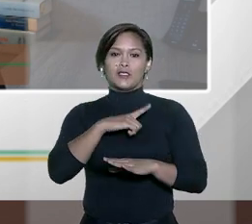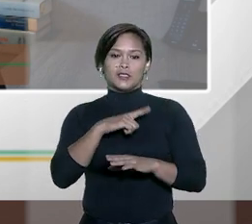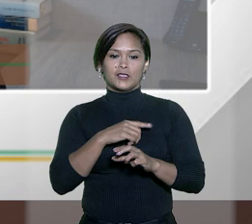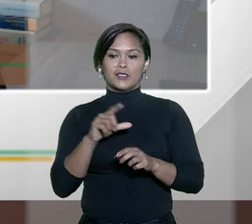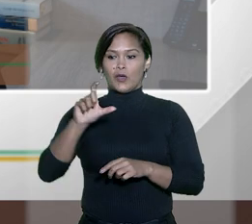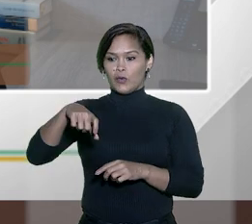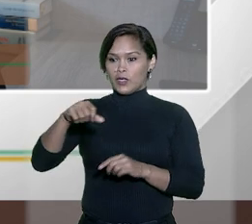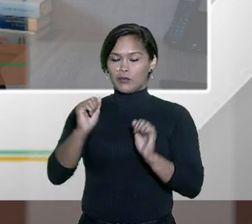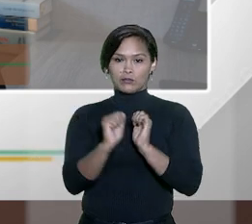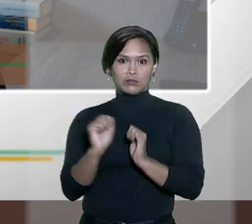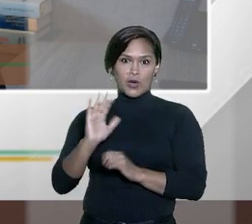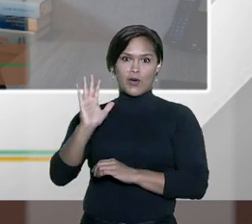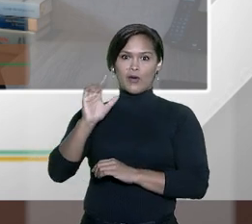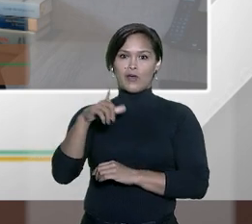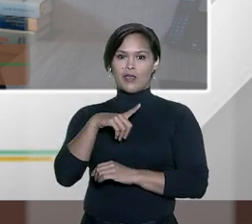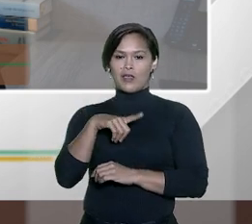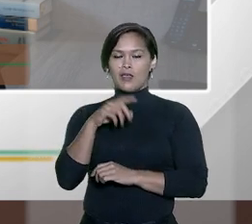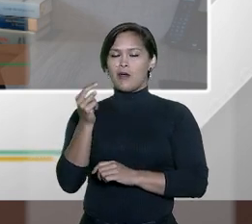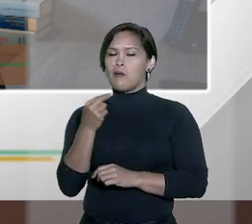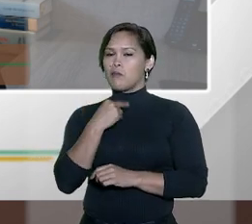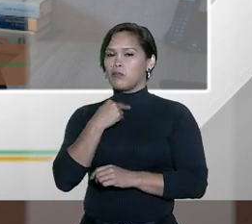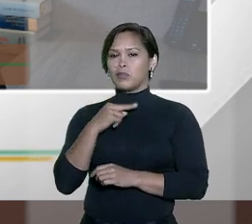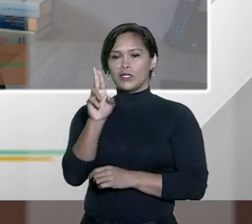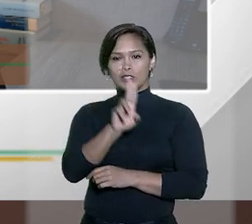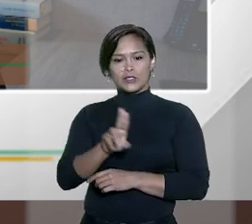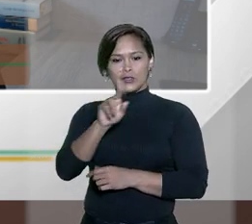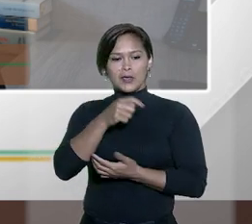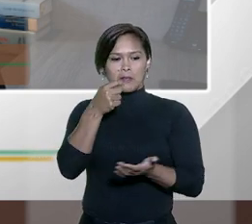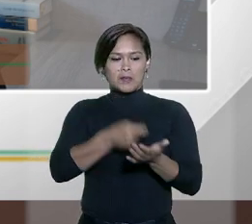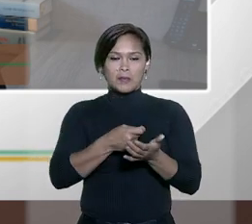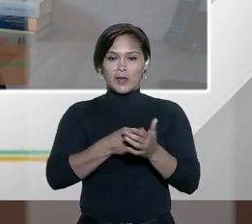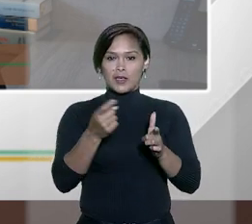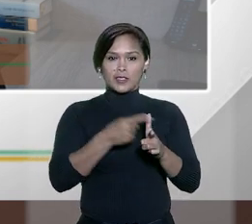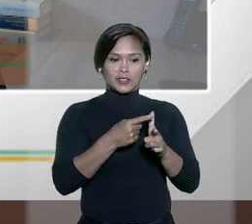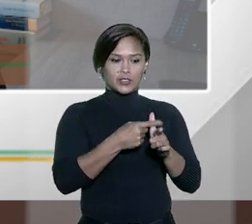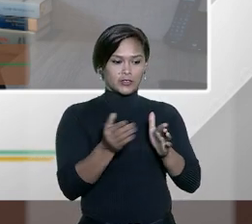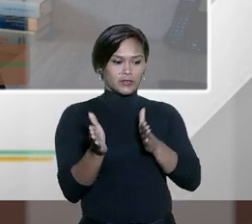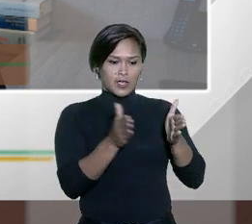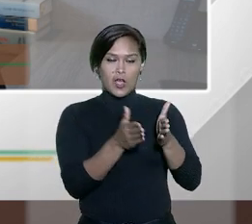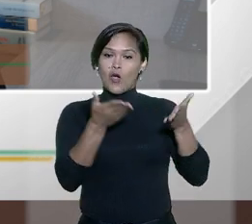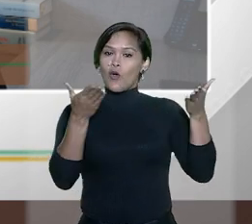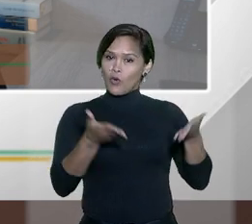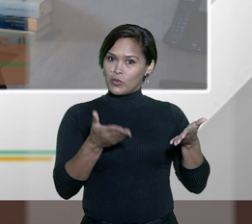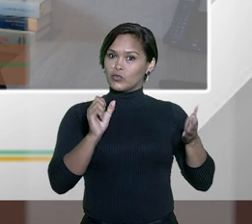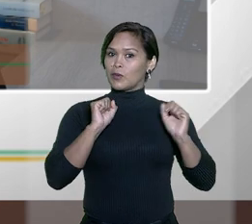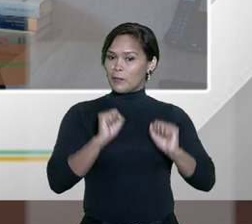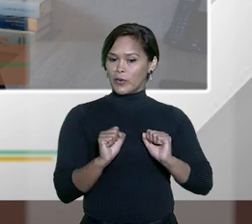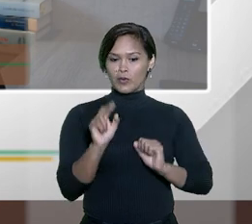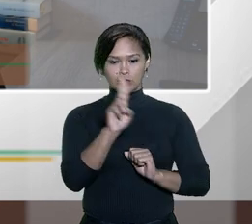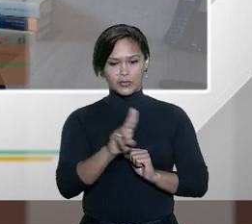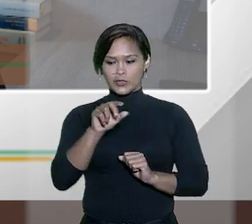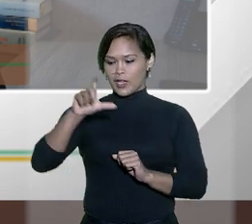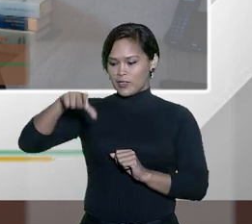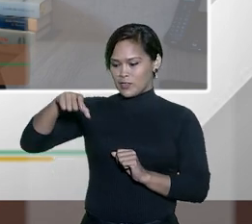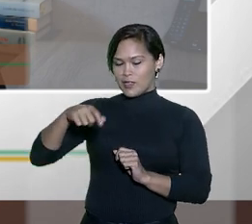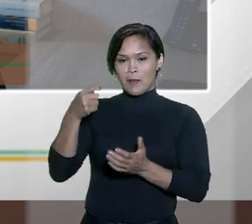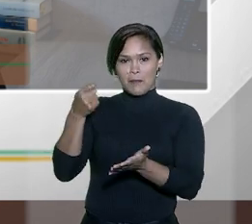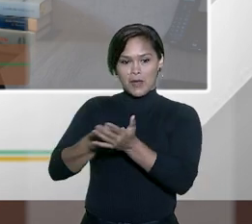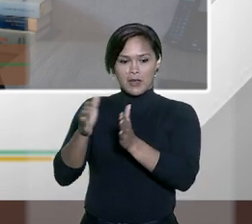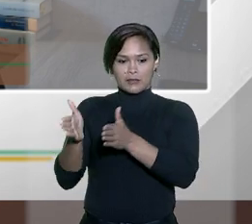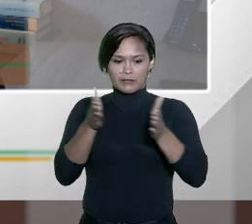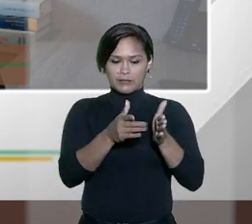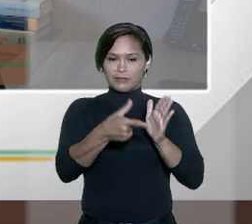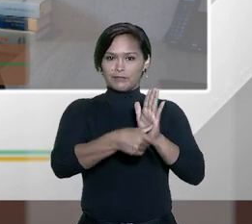crédito alto. E ela não poderia usar esse crédito para pagar suas dívidas. Hoje, então, ela vai poder usar esse crédito.